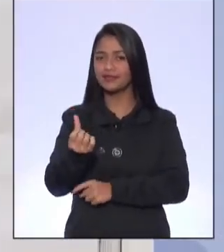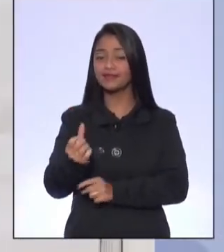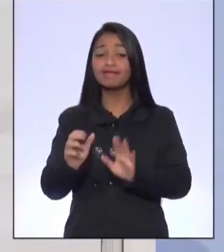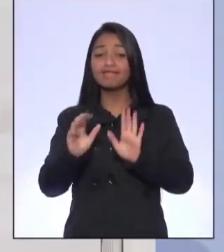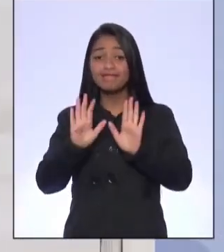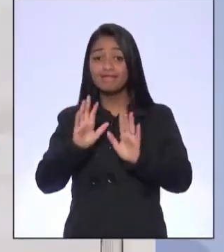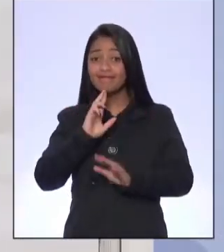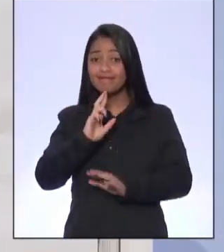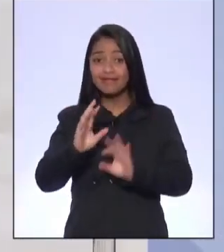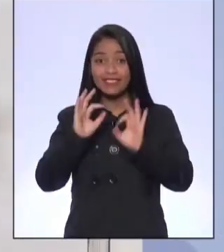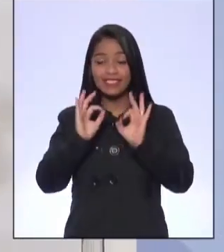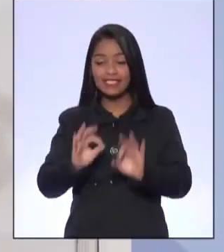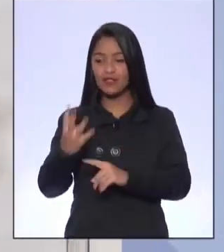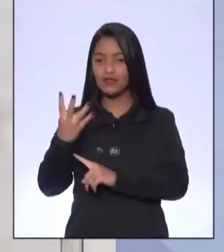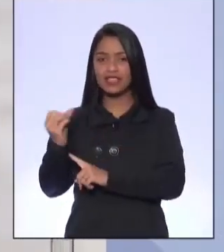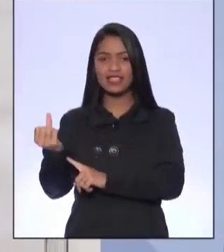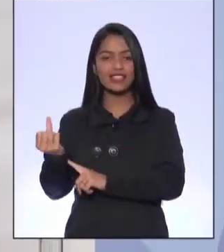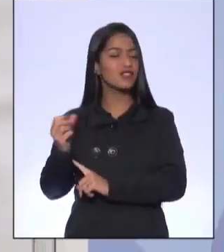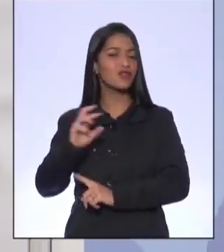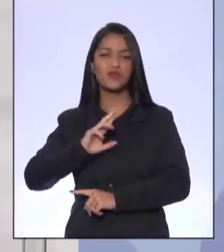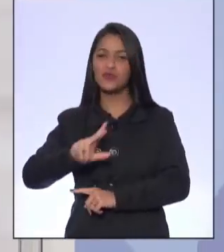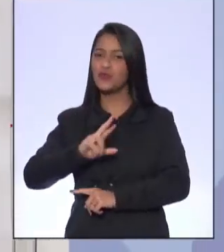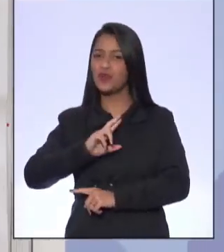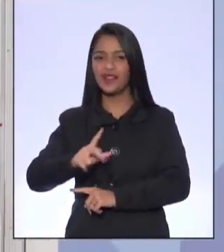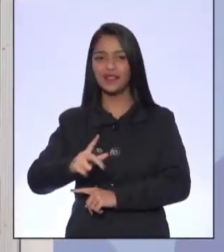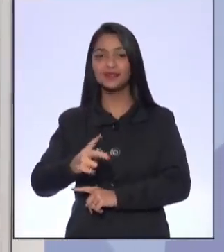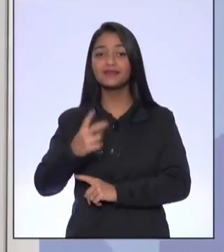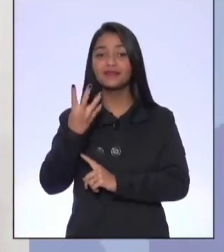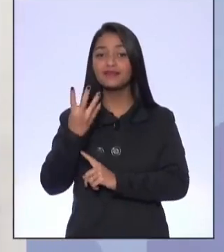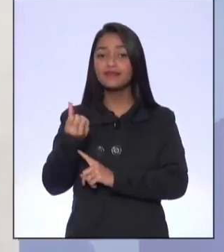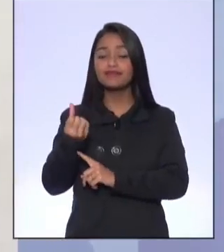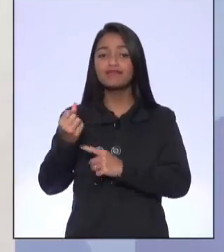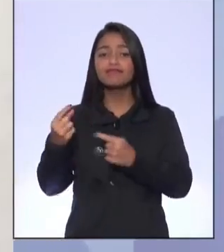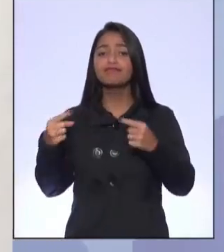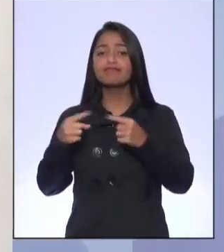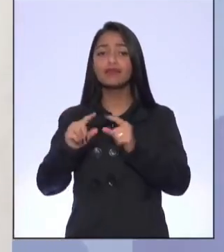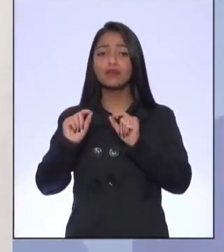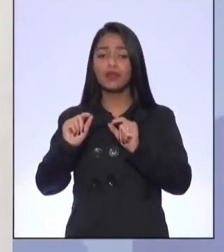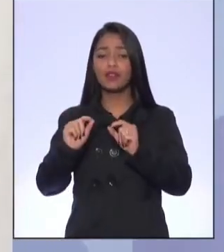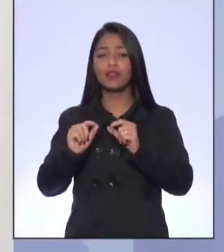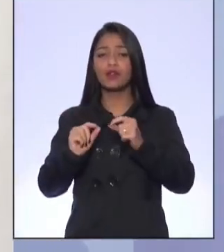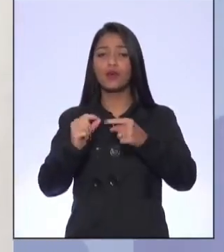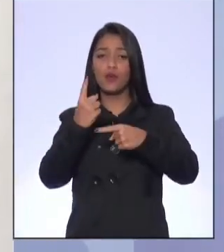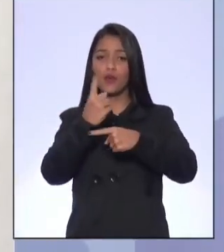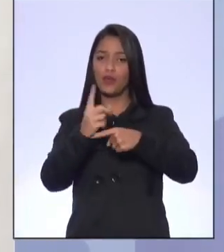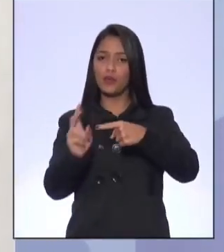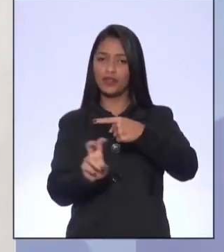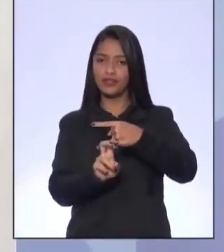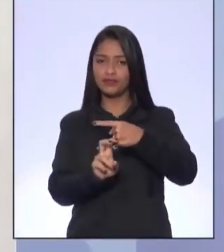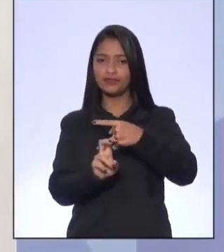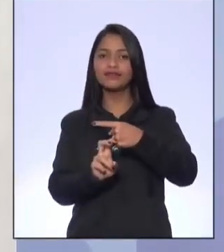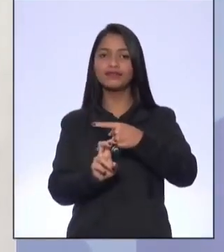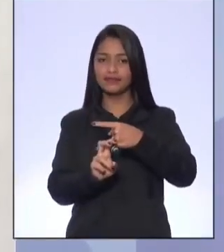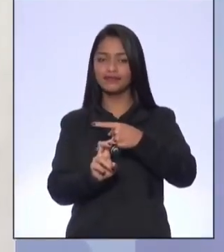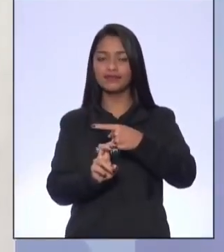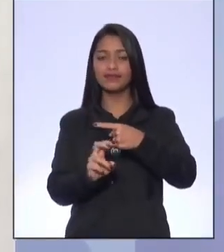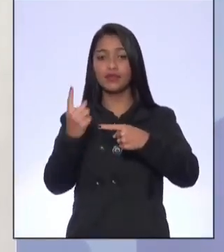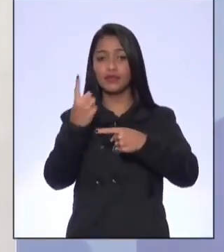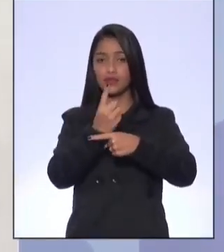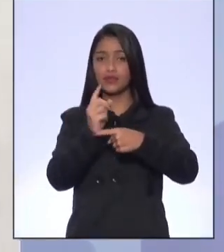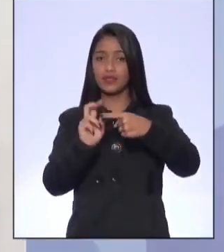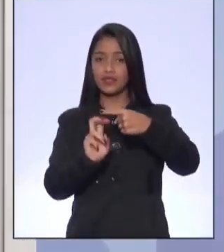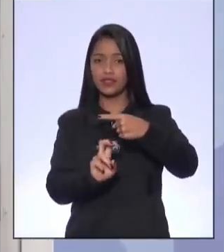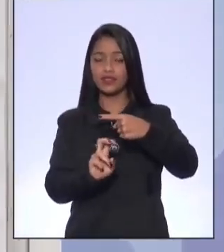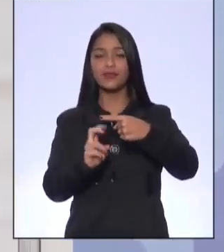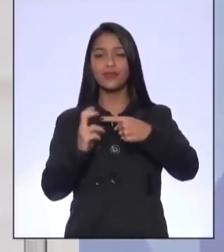não é a resposta. Por quê? O 46 corresponde a 1/5. Então, 46 é 1/5 aí. Ele